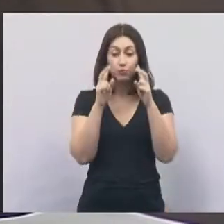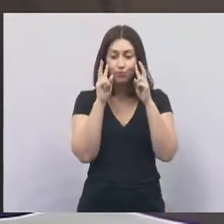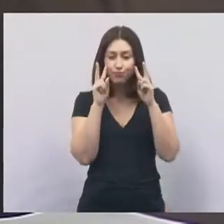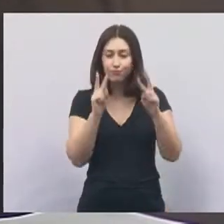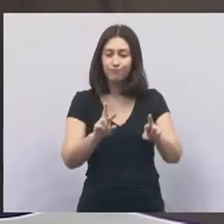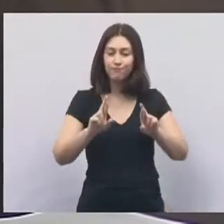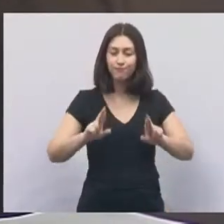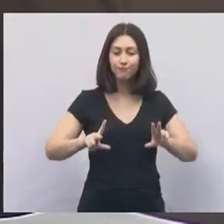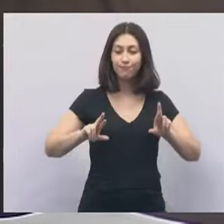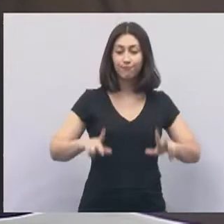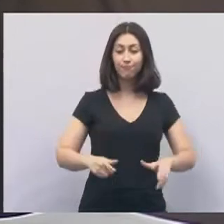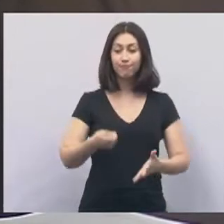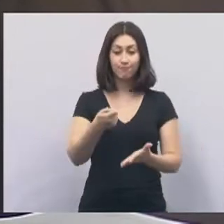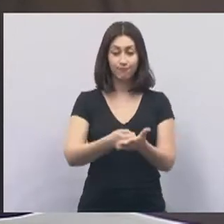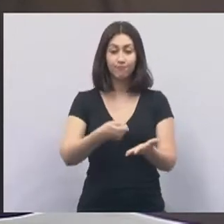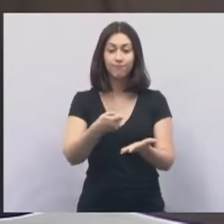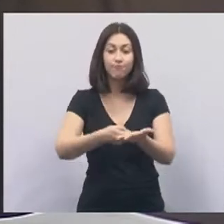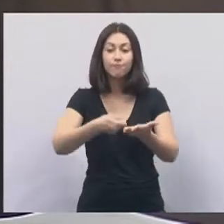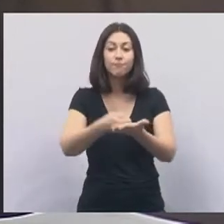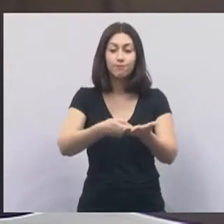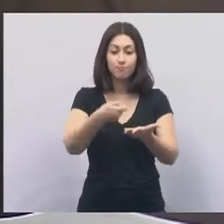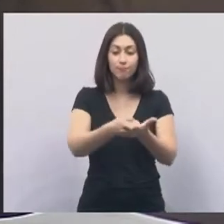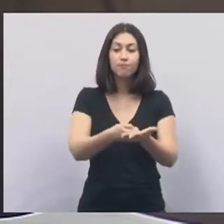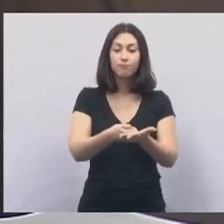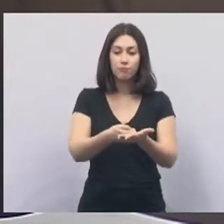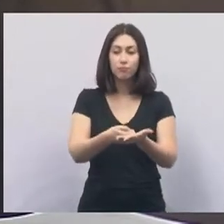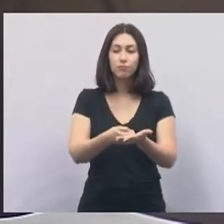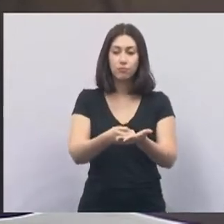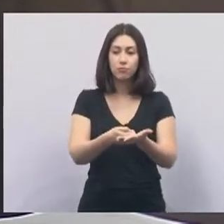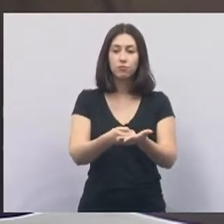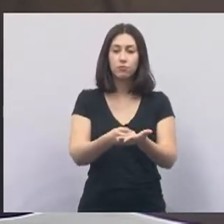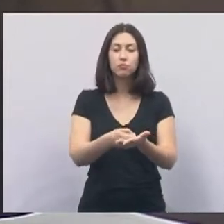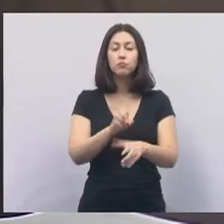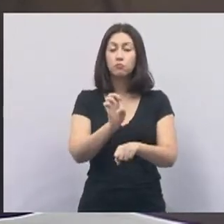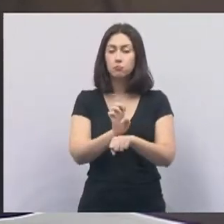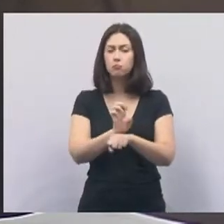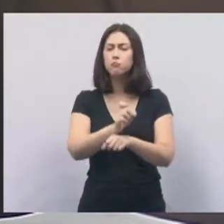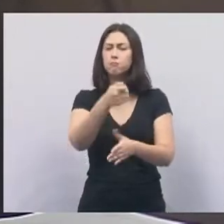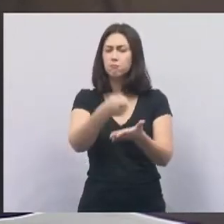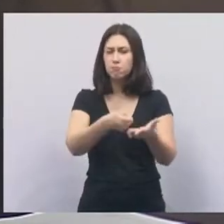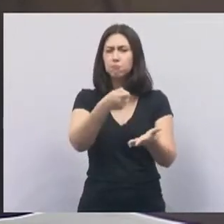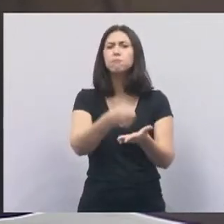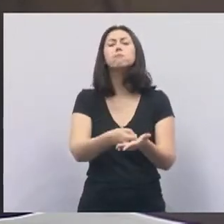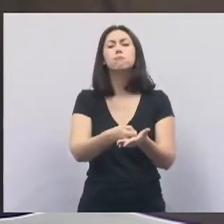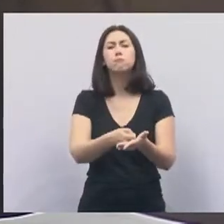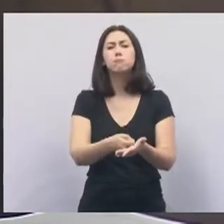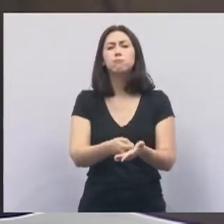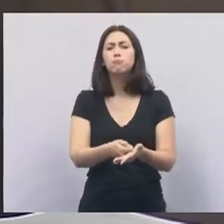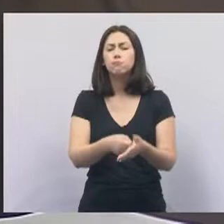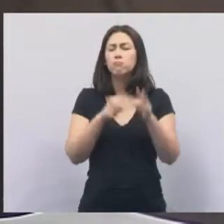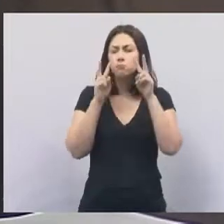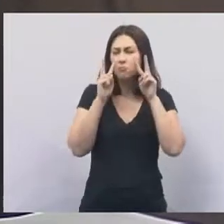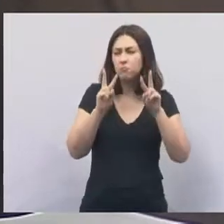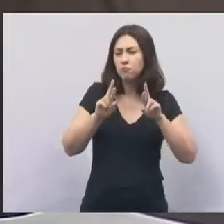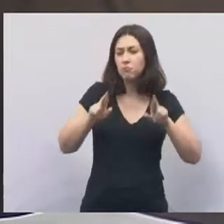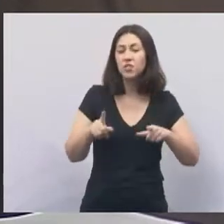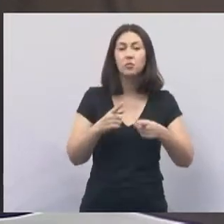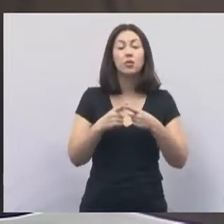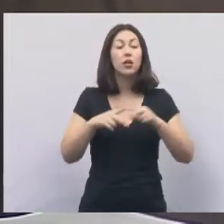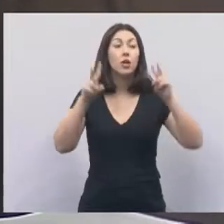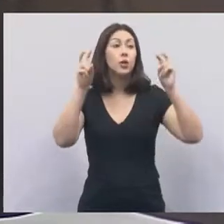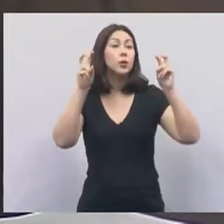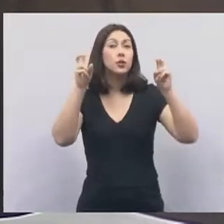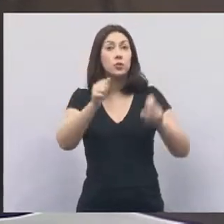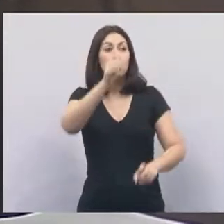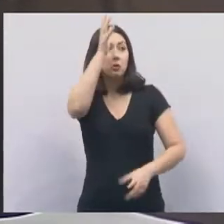cobrando do Poder do poder do estado esse olhar diferente porque tudo vai falar de bombeiro